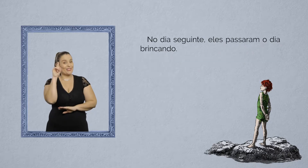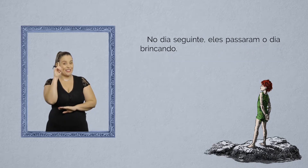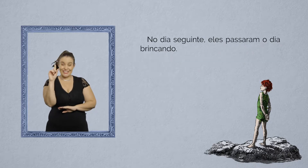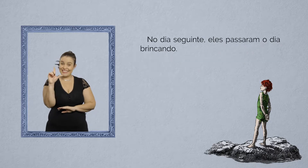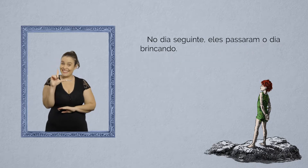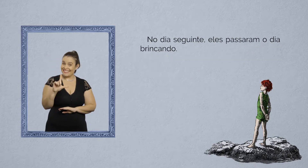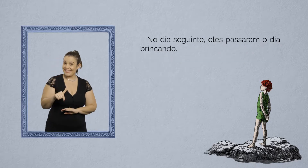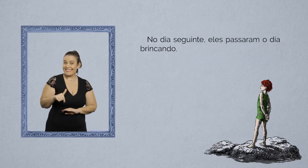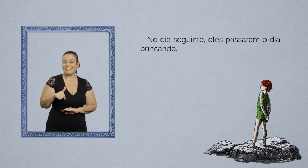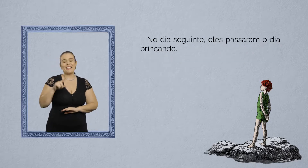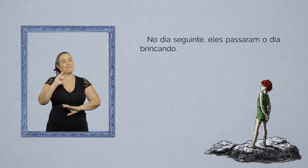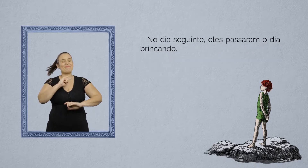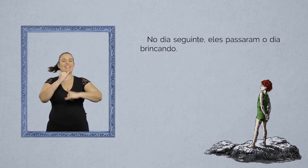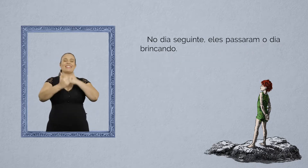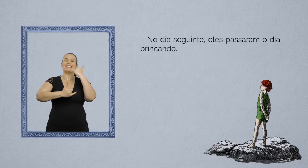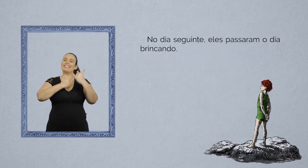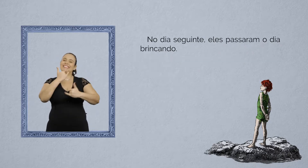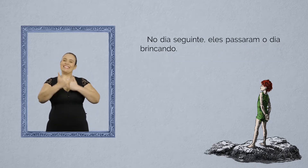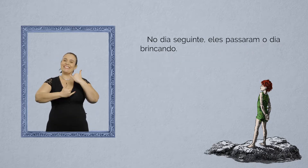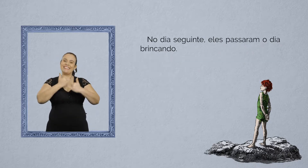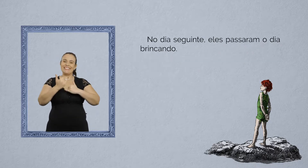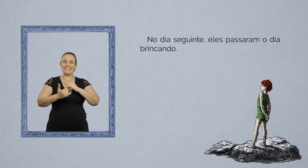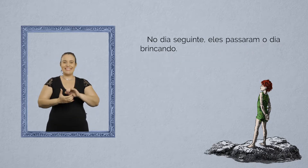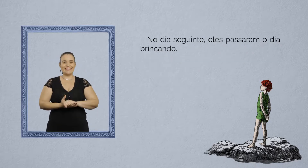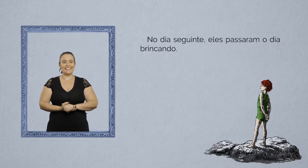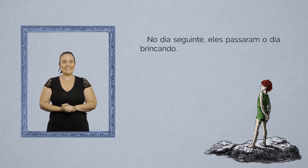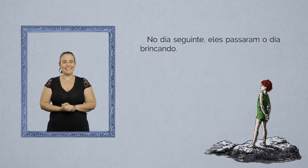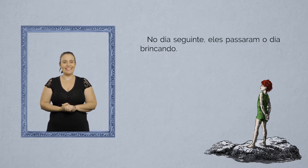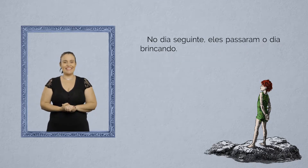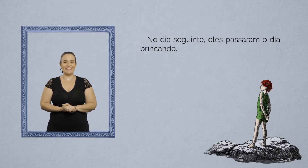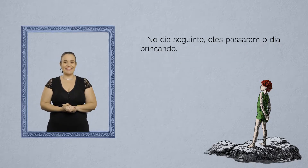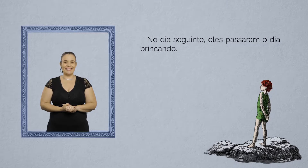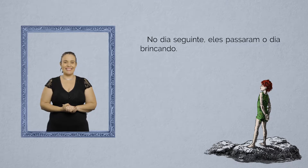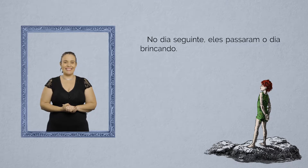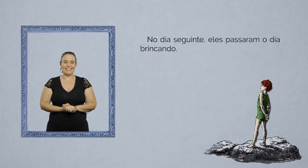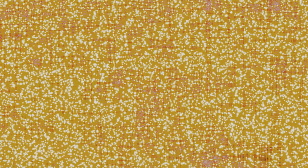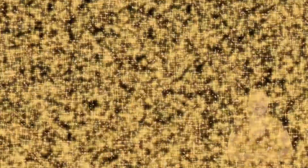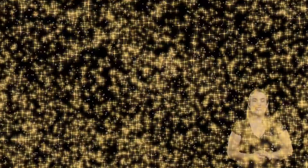No dia seguinte, eles passaram o dia brincando.